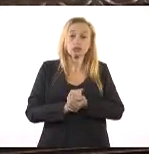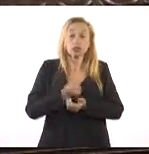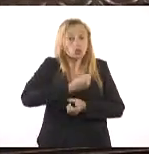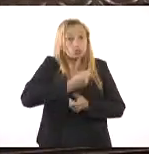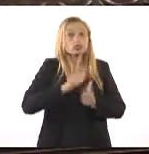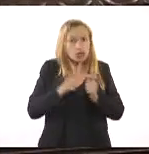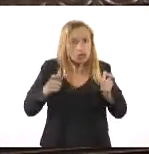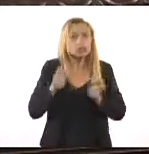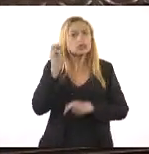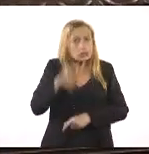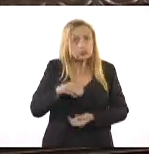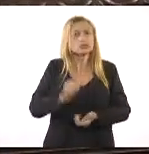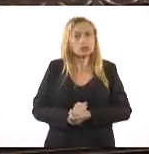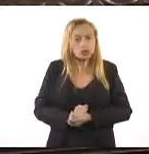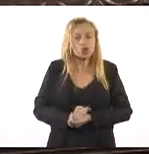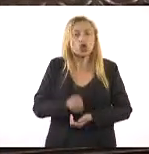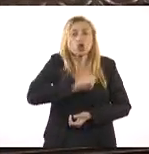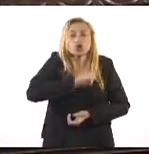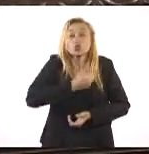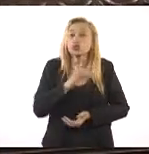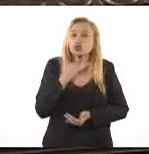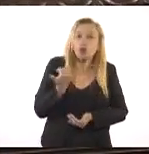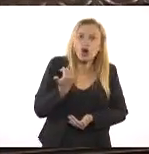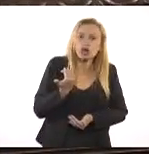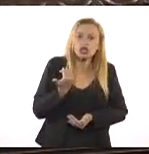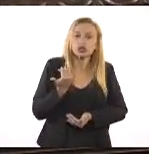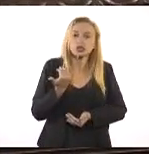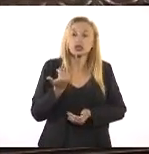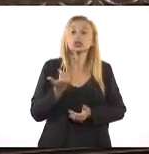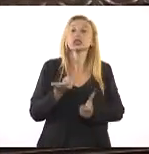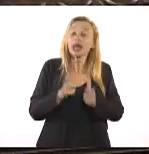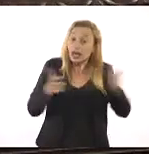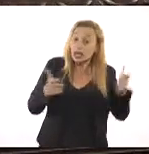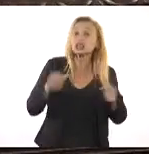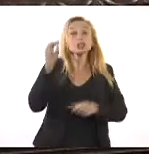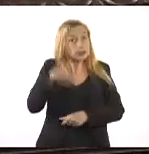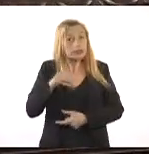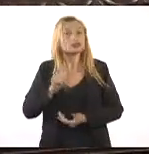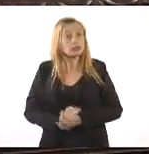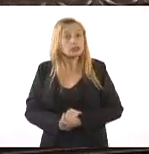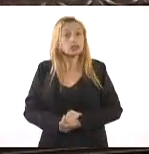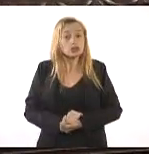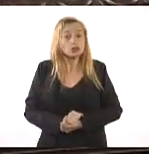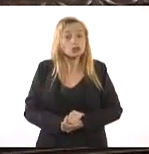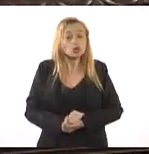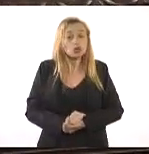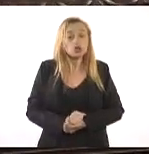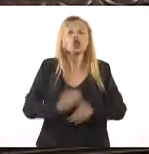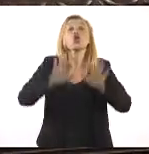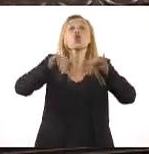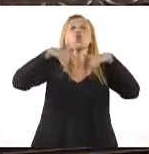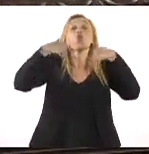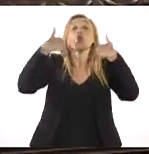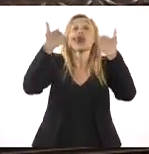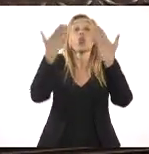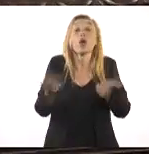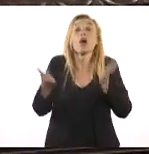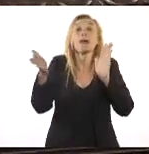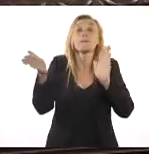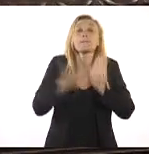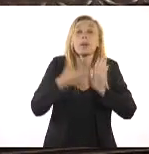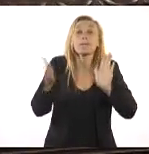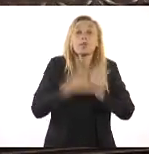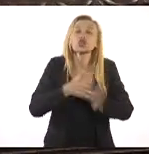sim. O número de mortes é alarmante. E qual é a proposta que